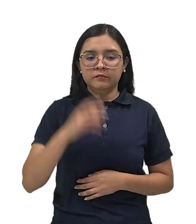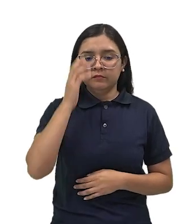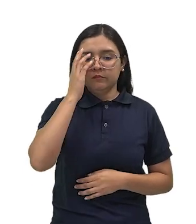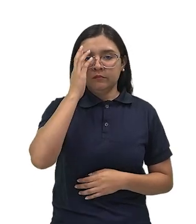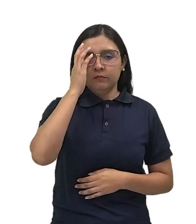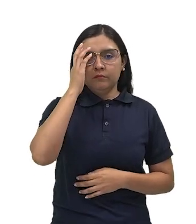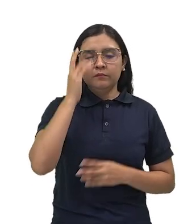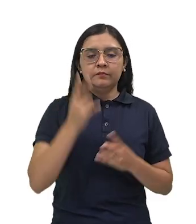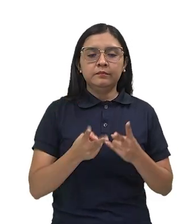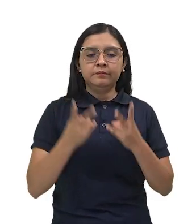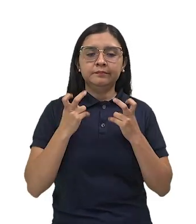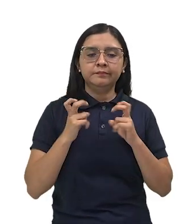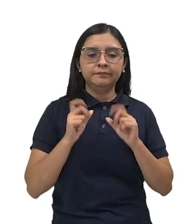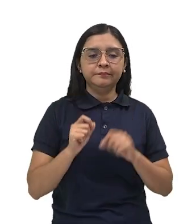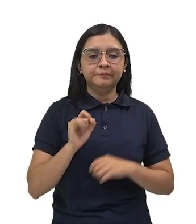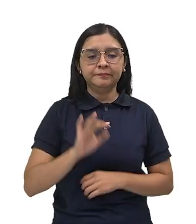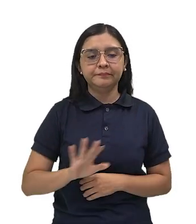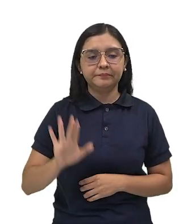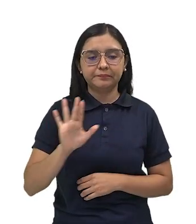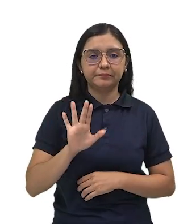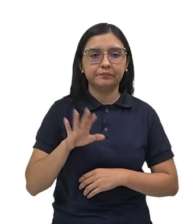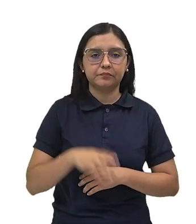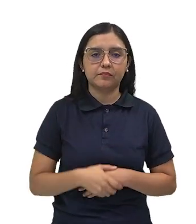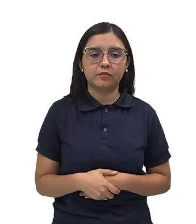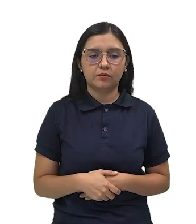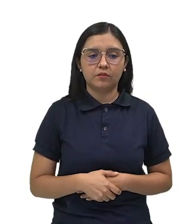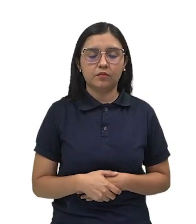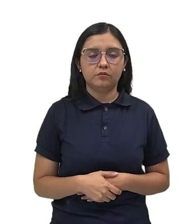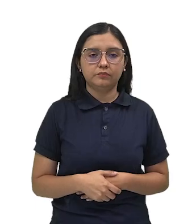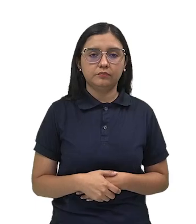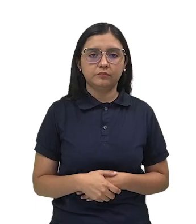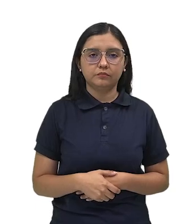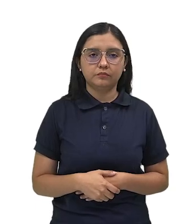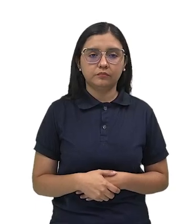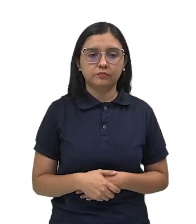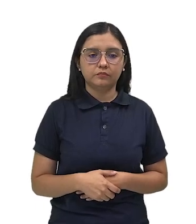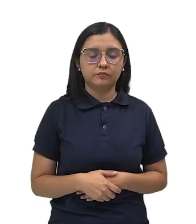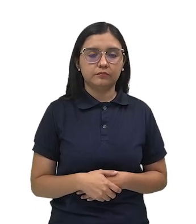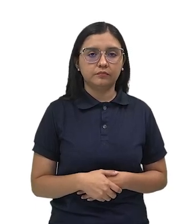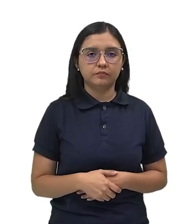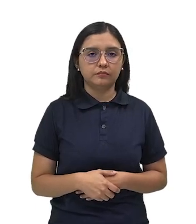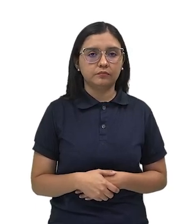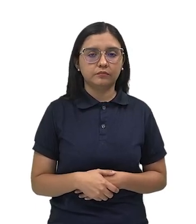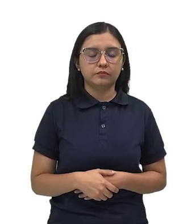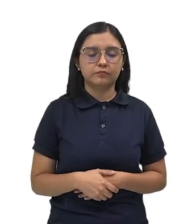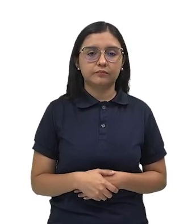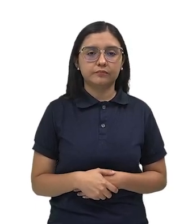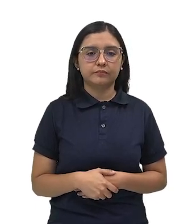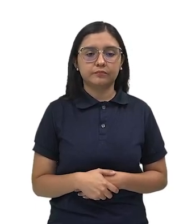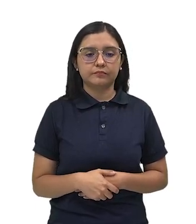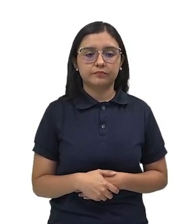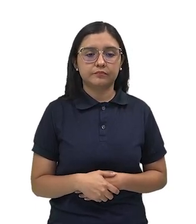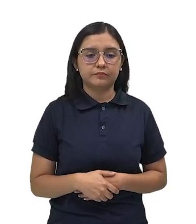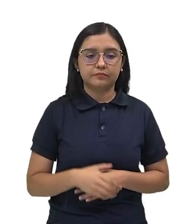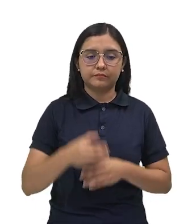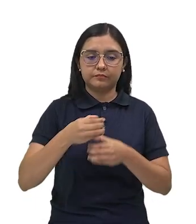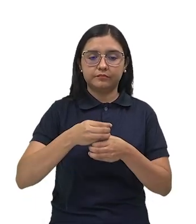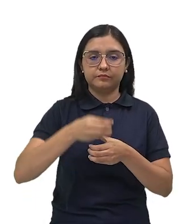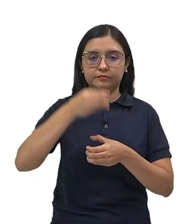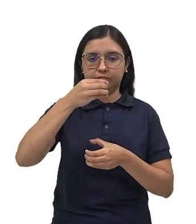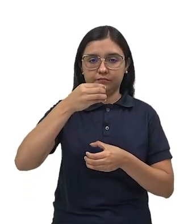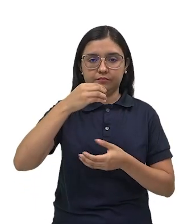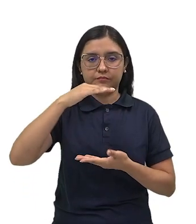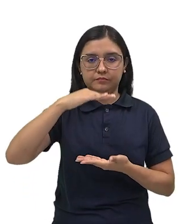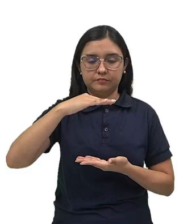Olha lá. Isso aqui é que é o nosso cilindro. então nós